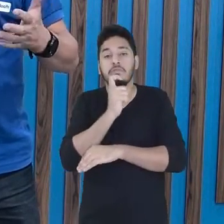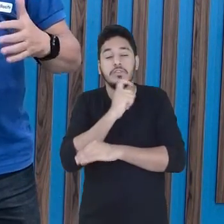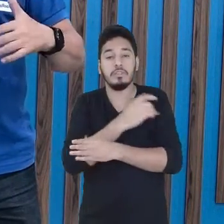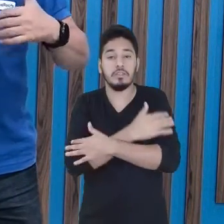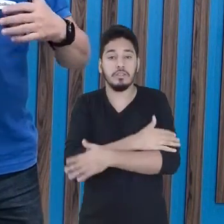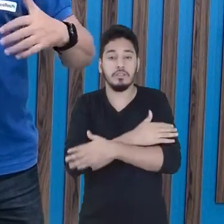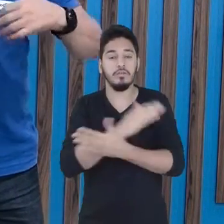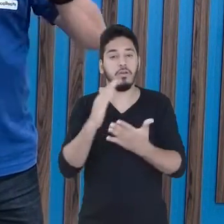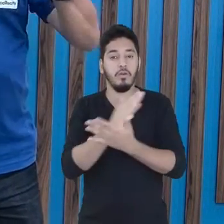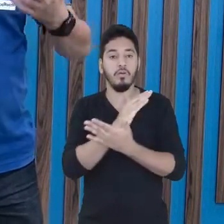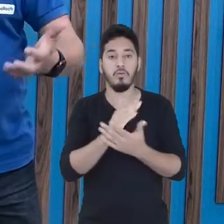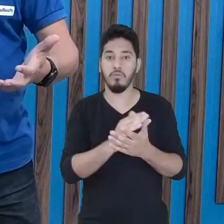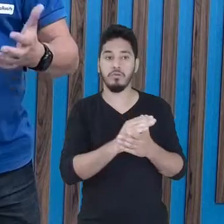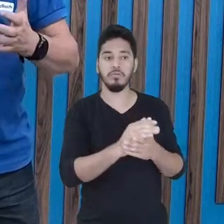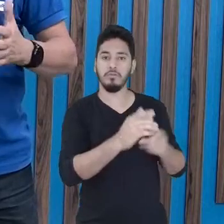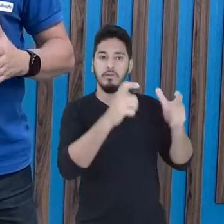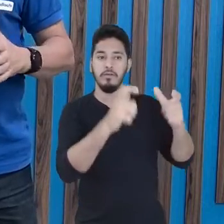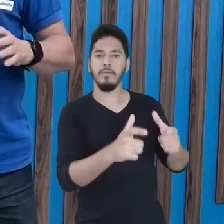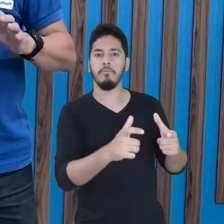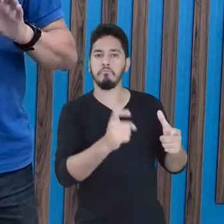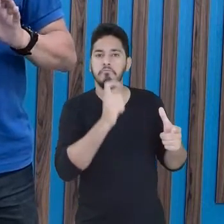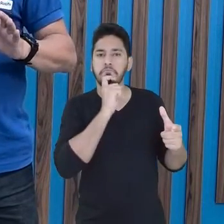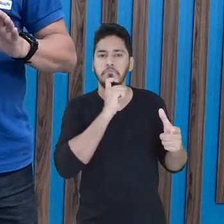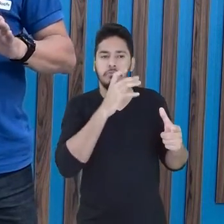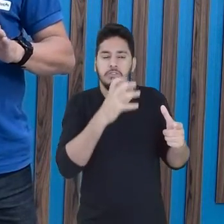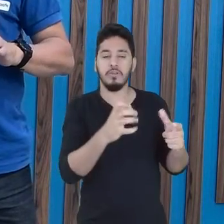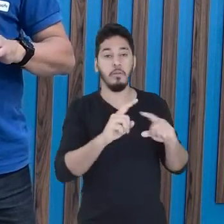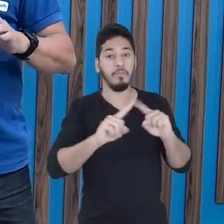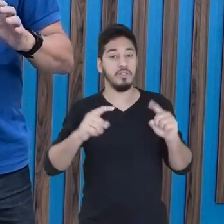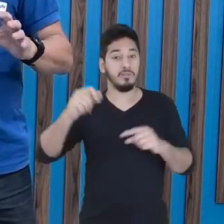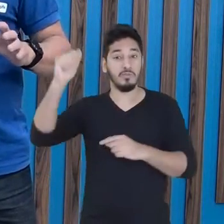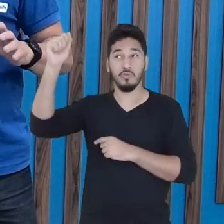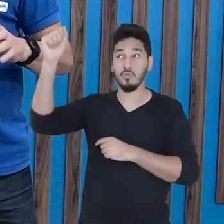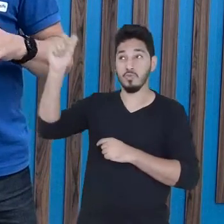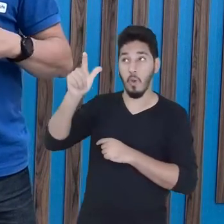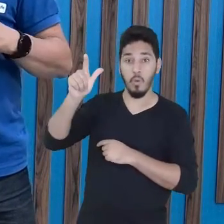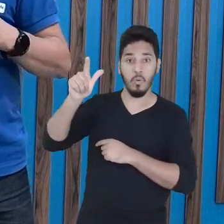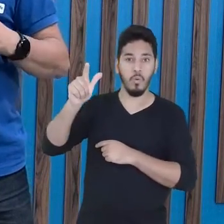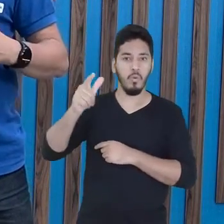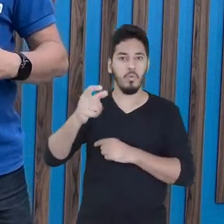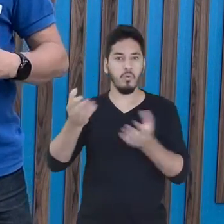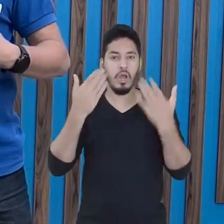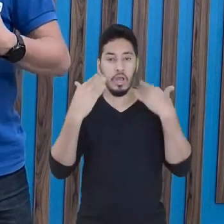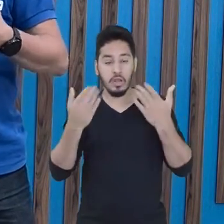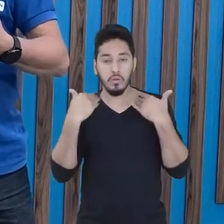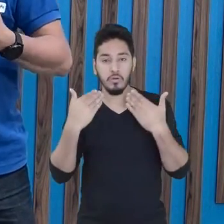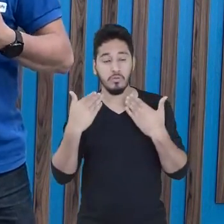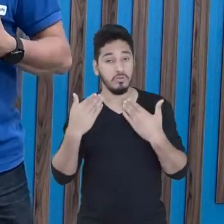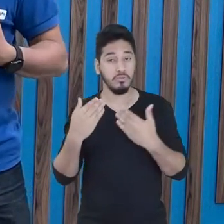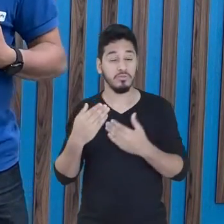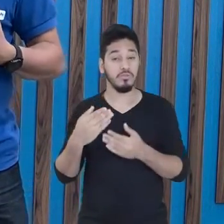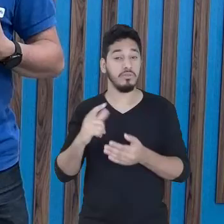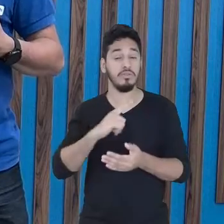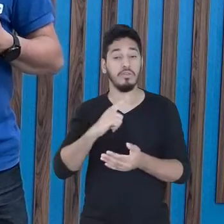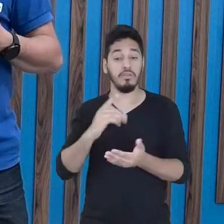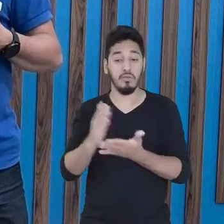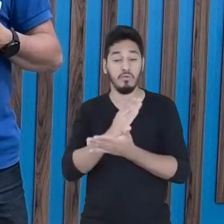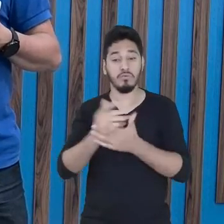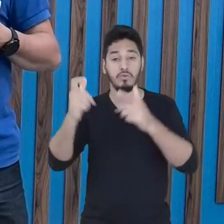né, em algumas áreas até frio mesmo, mas quando bate o calor é 40, tem lugares hoje com 50